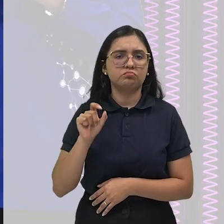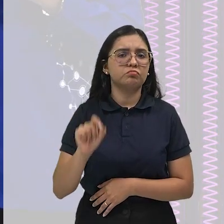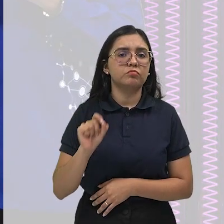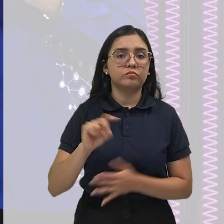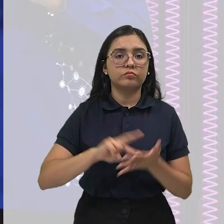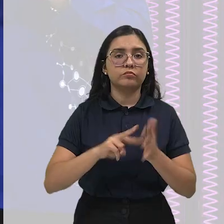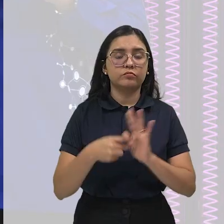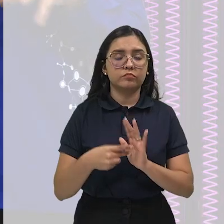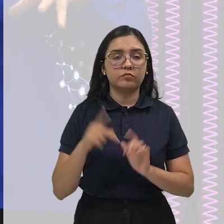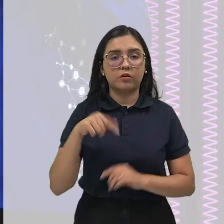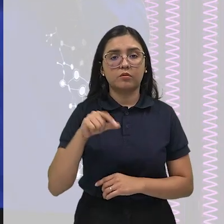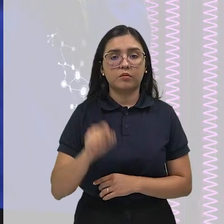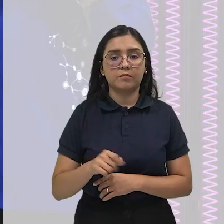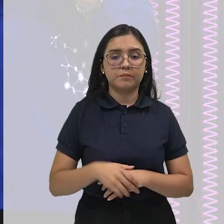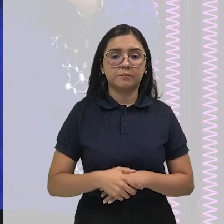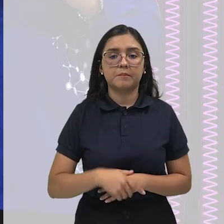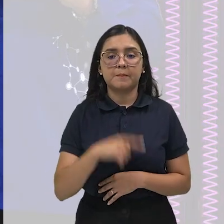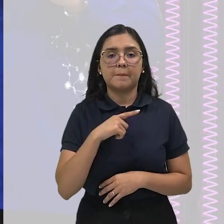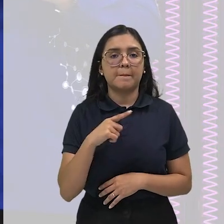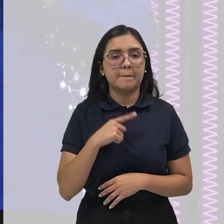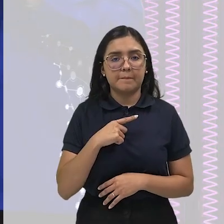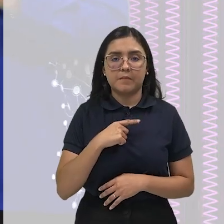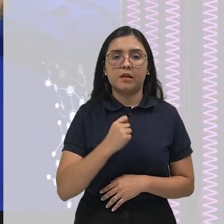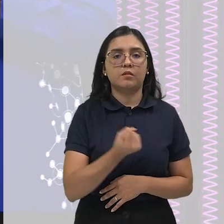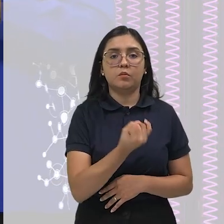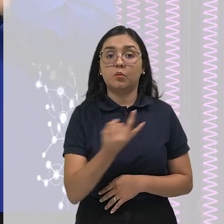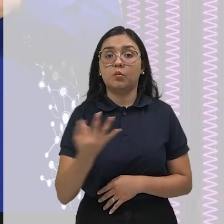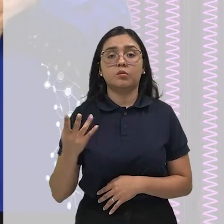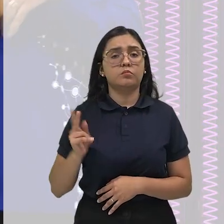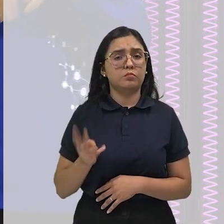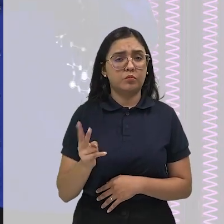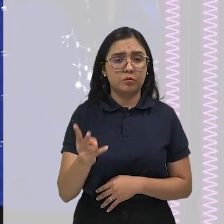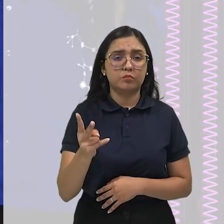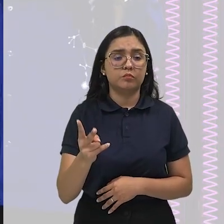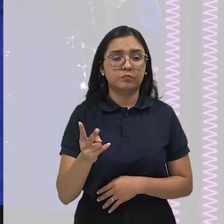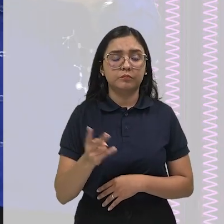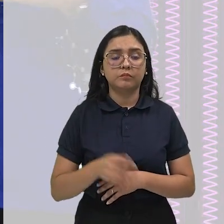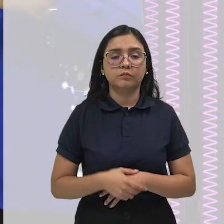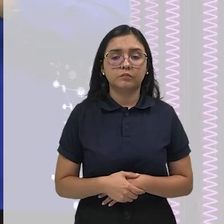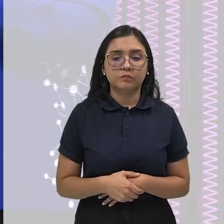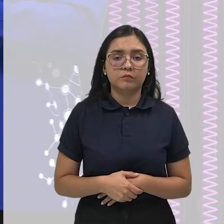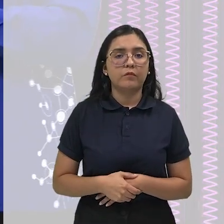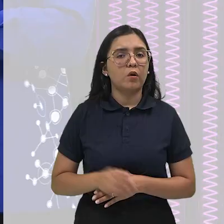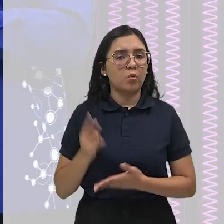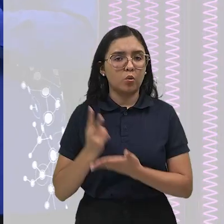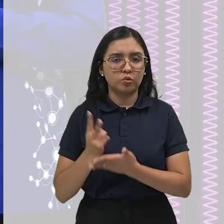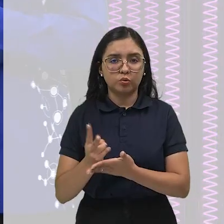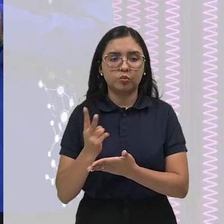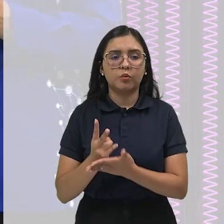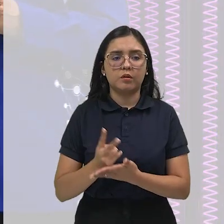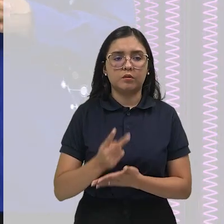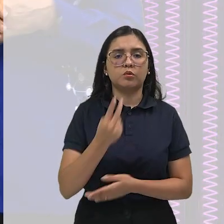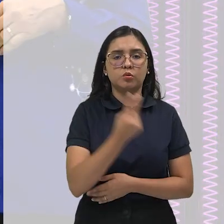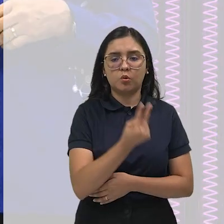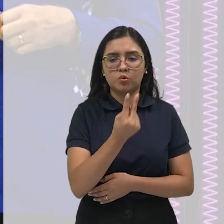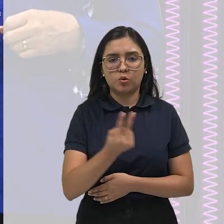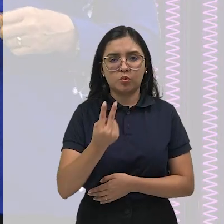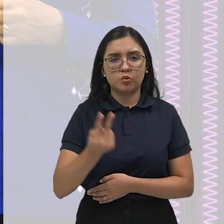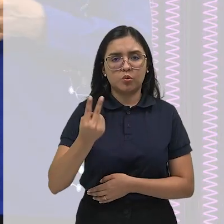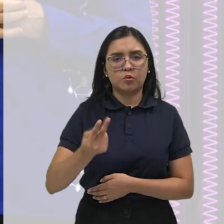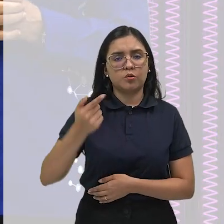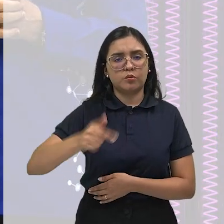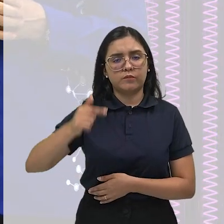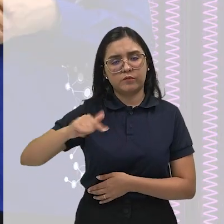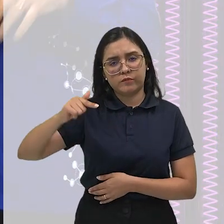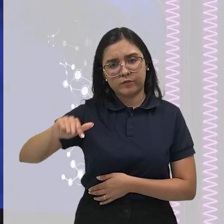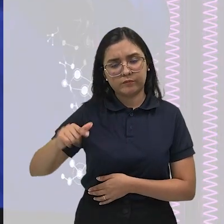Esses três pontinhos significa que ela é infinita, quer dizer, vai continuar aparecendo 2 o